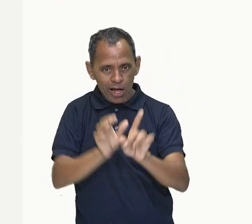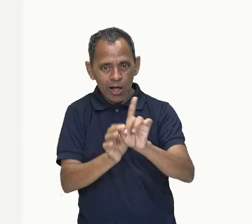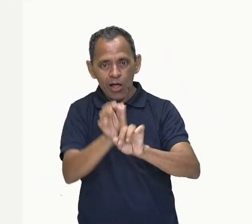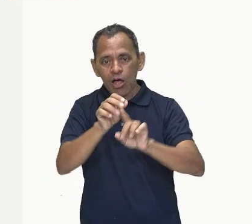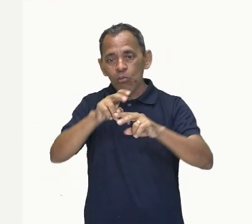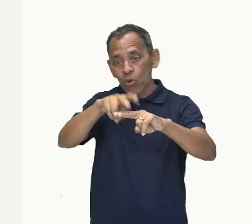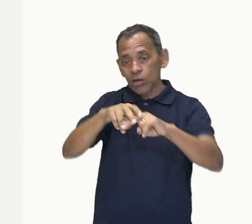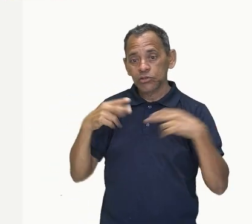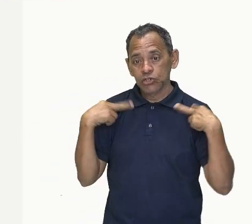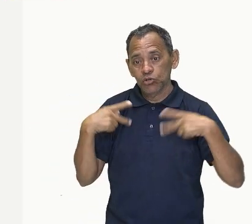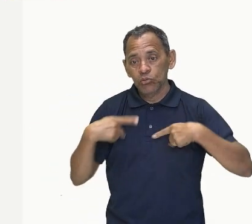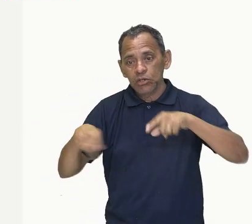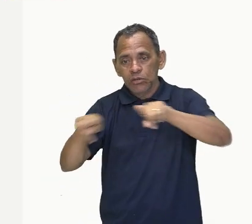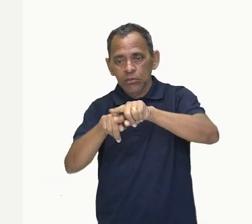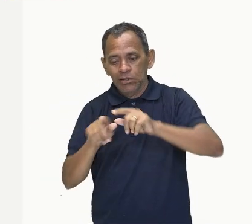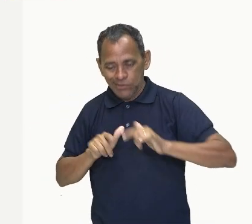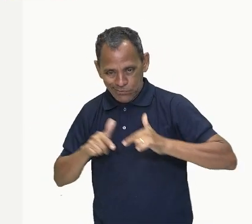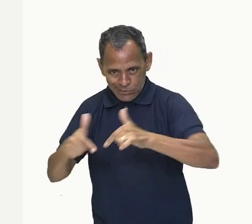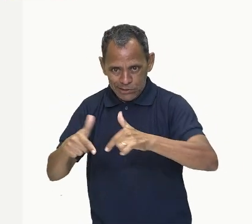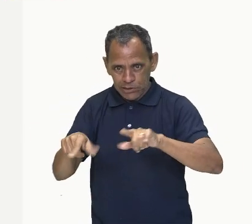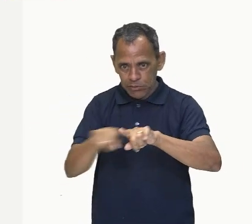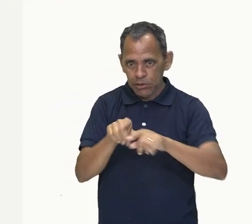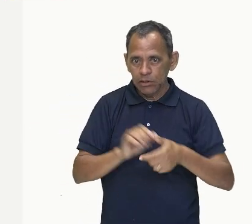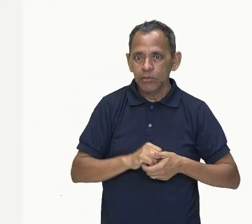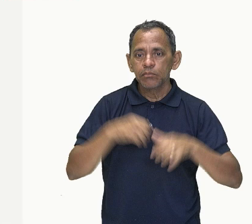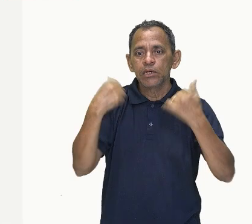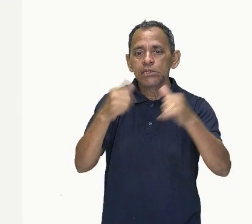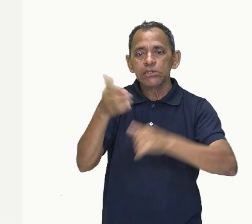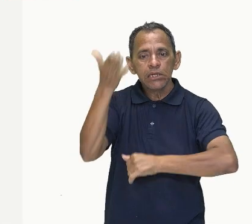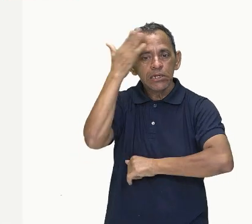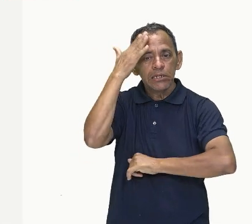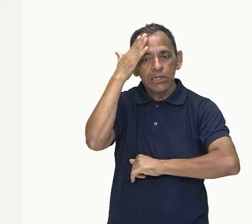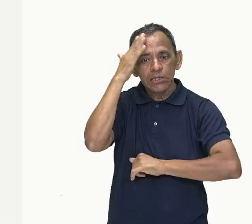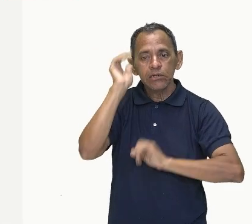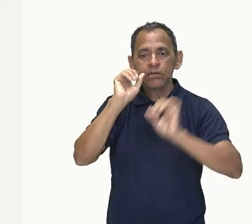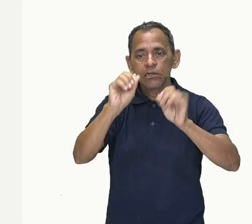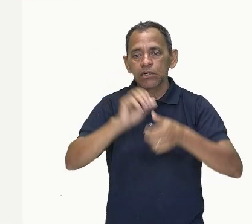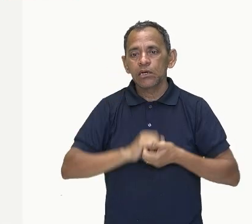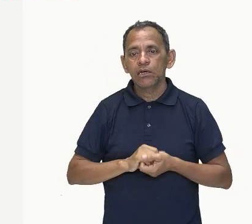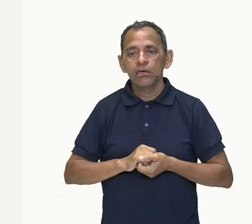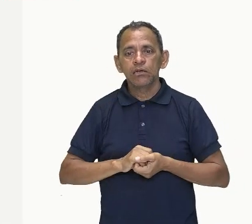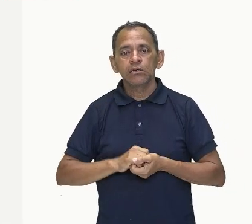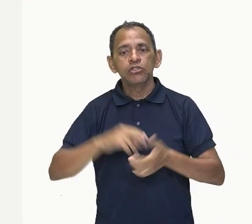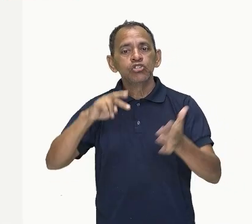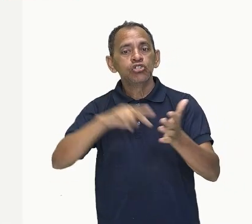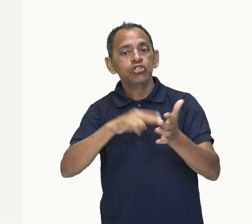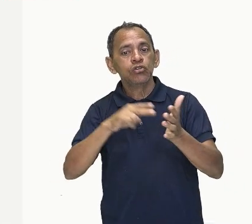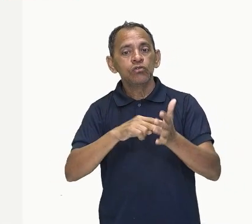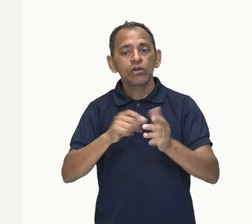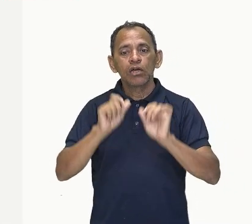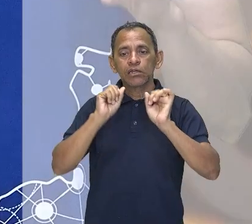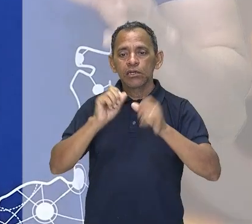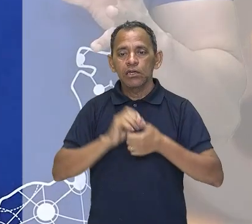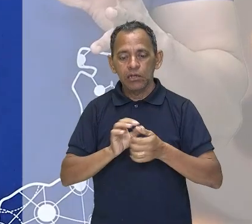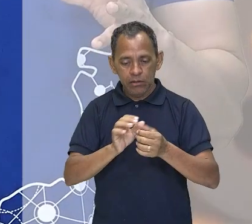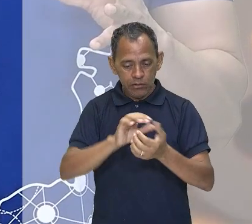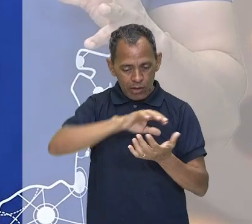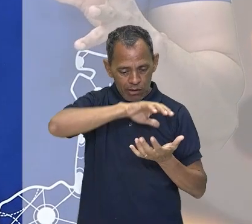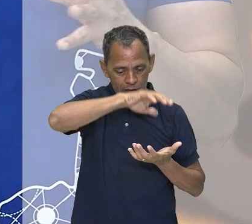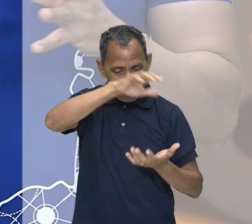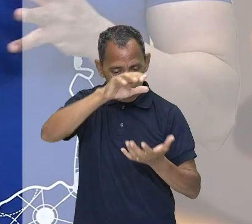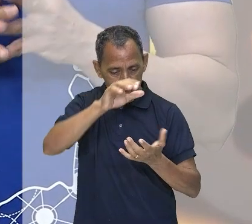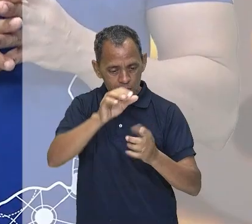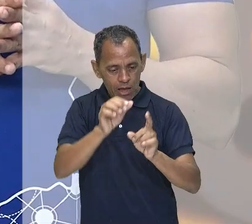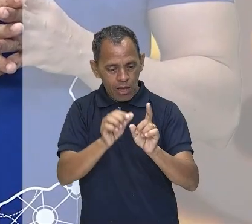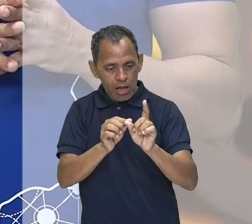efeito estufa, olha só, a gente precisa entender um pouco sobre o que é o efeito estufa. O efeito estufa,